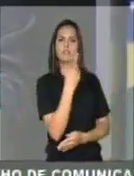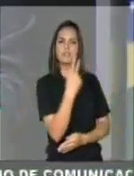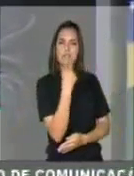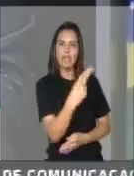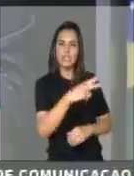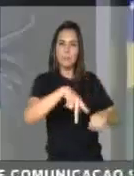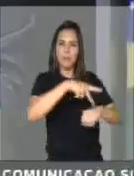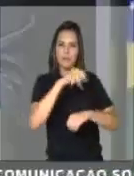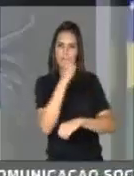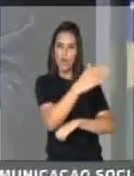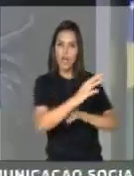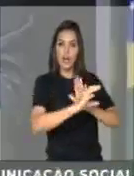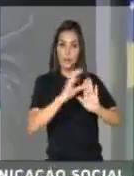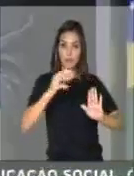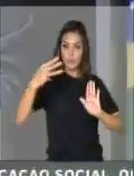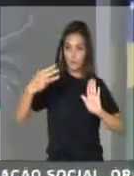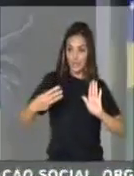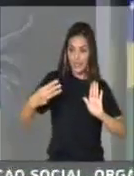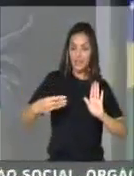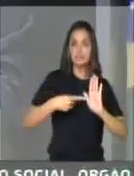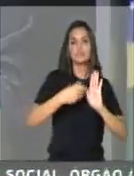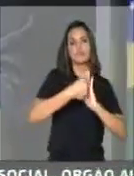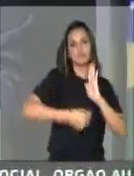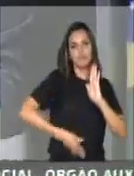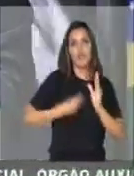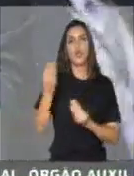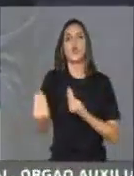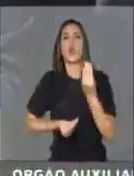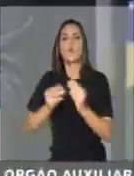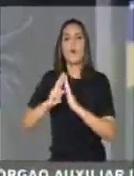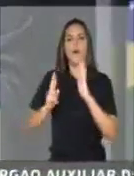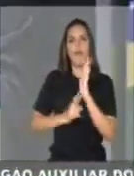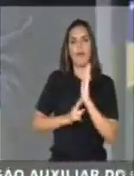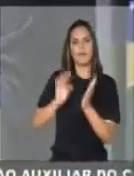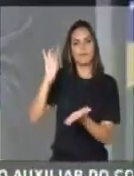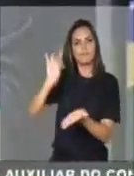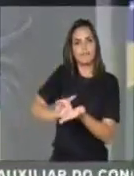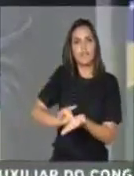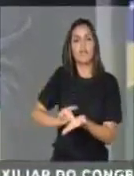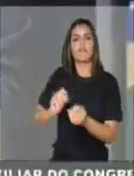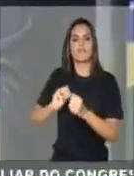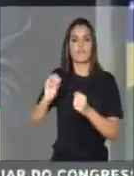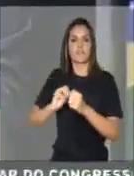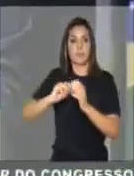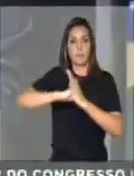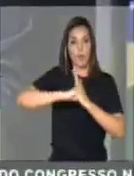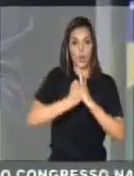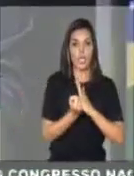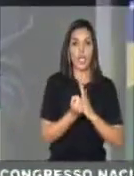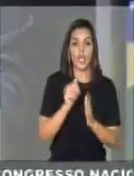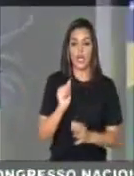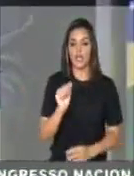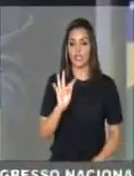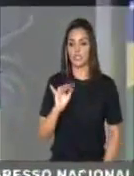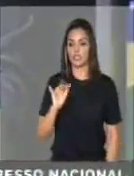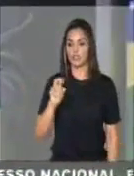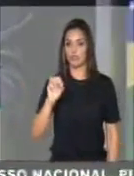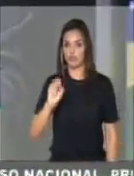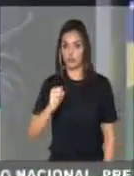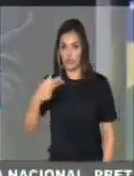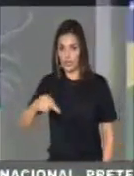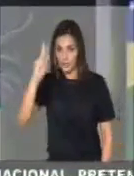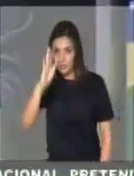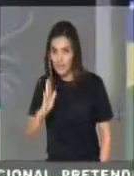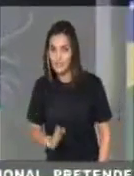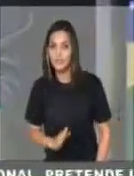estrangeira, o capítulo 3 do PL pretende disciplinar o procedimento aplicável para a efetivação de medidas cautelares de bloqueios de ativos